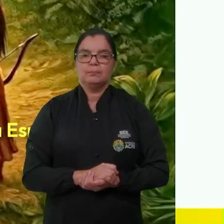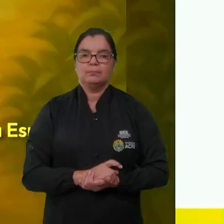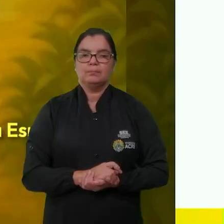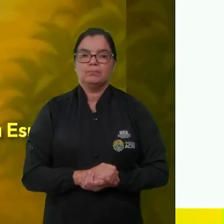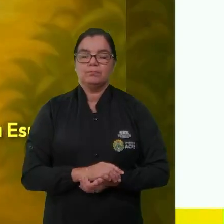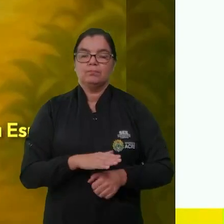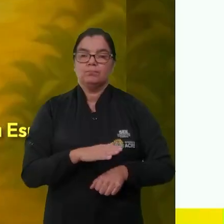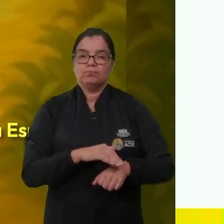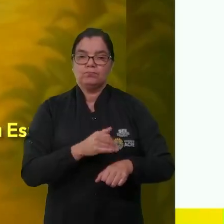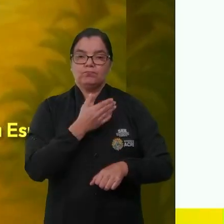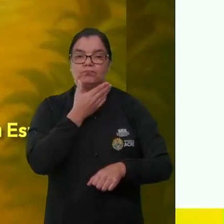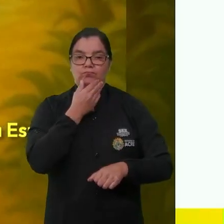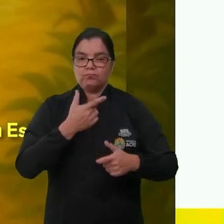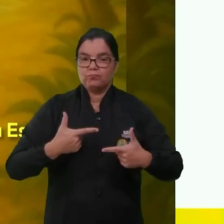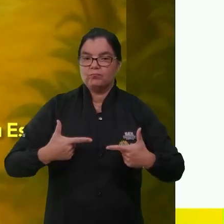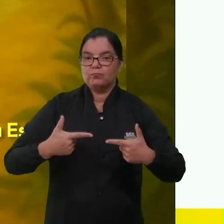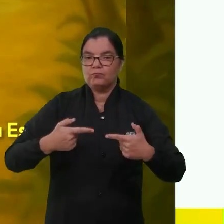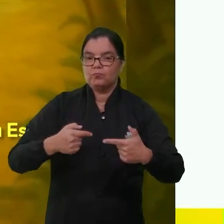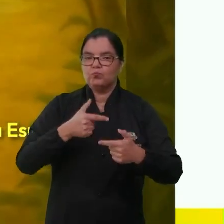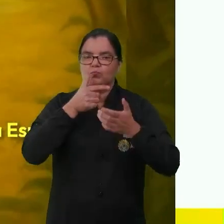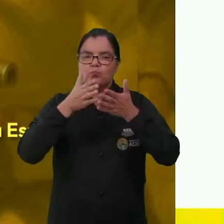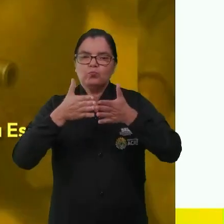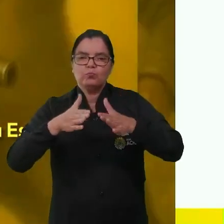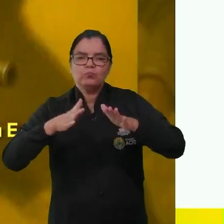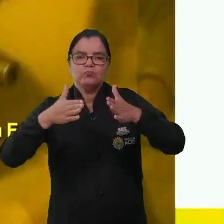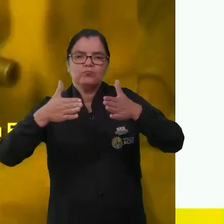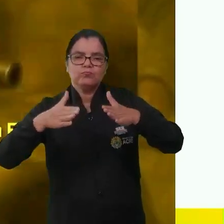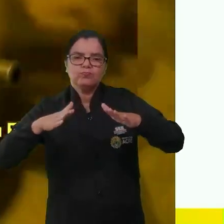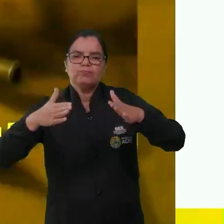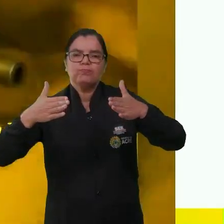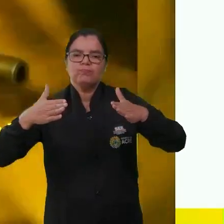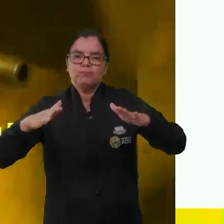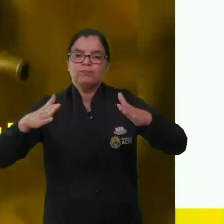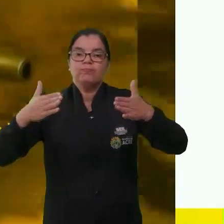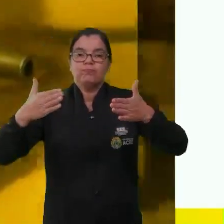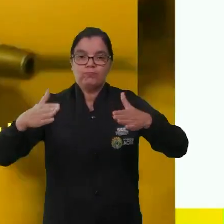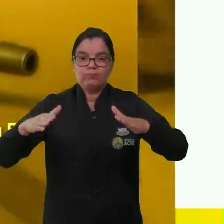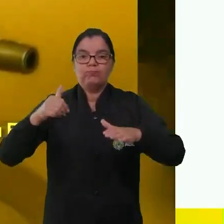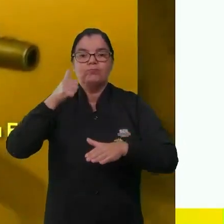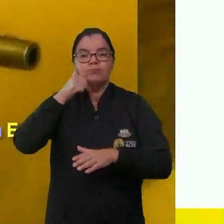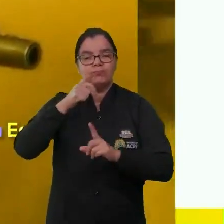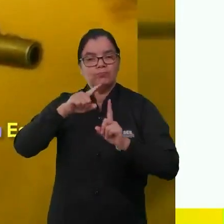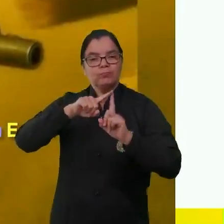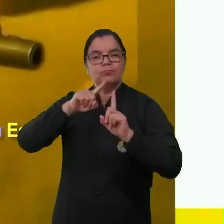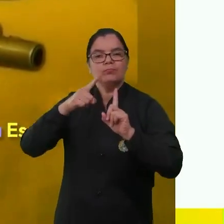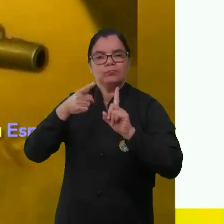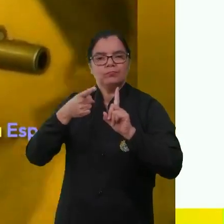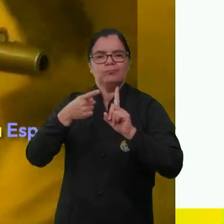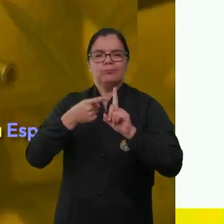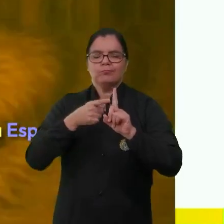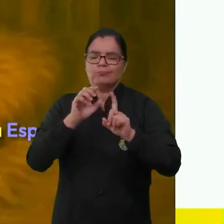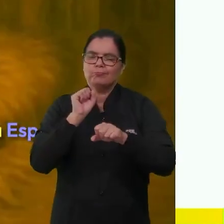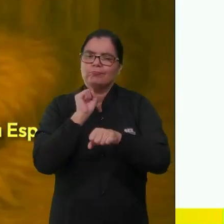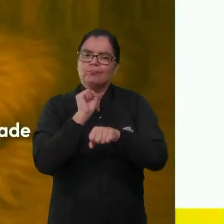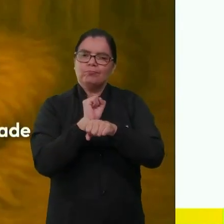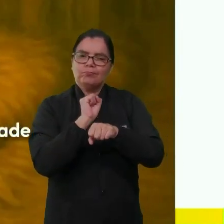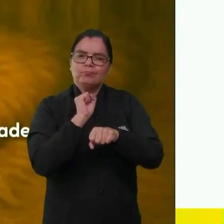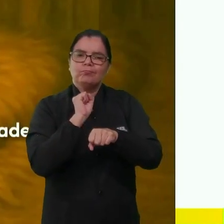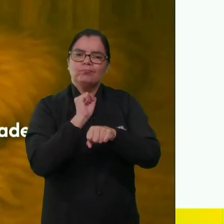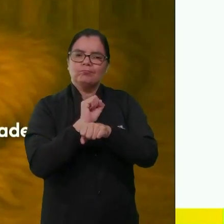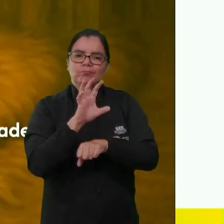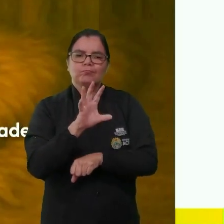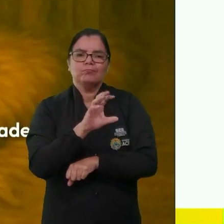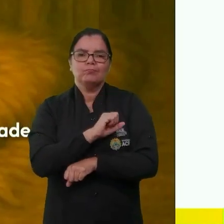Chamam Martim para a guerra, o mar ecoa tambor, Iracema já grávida espera seu